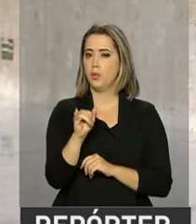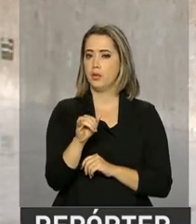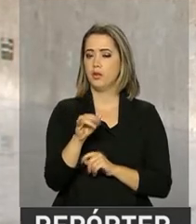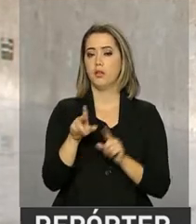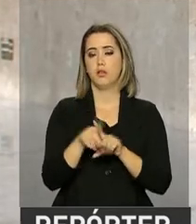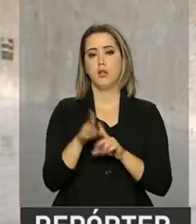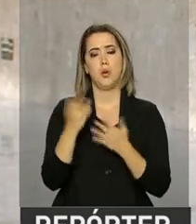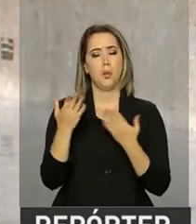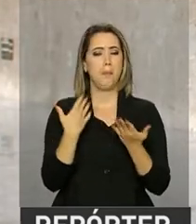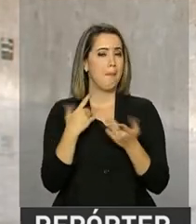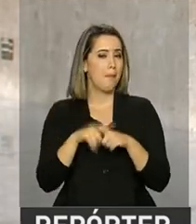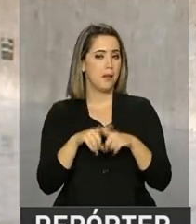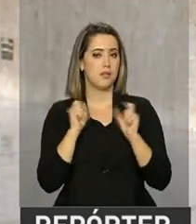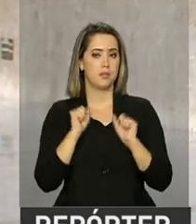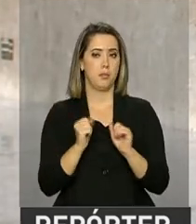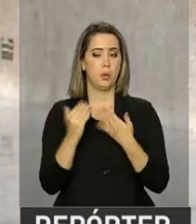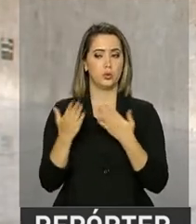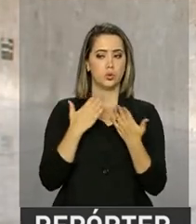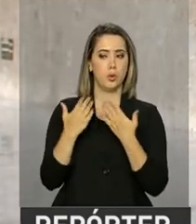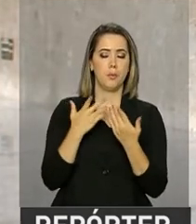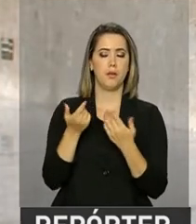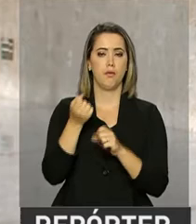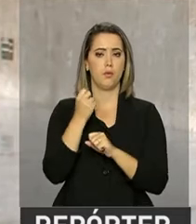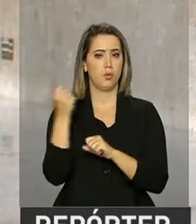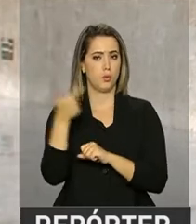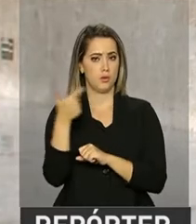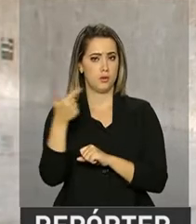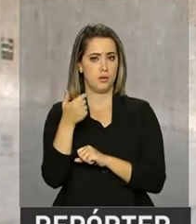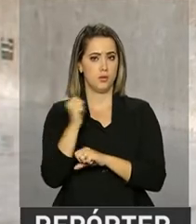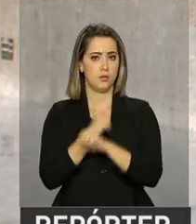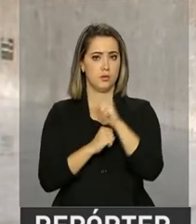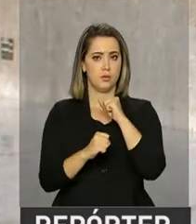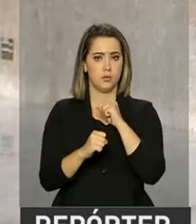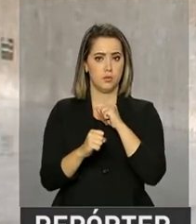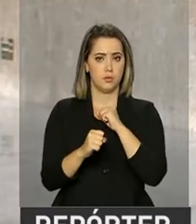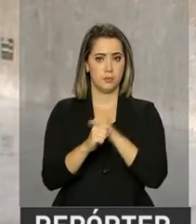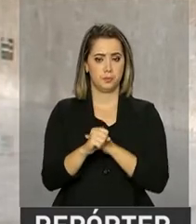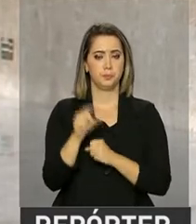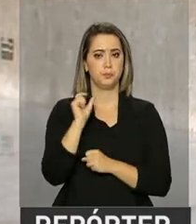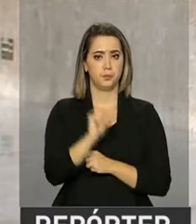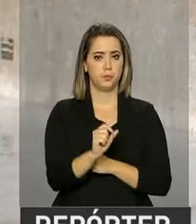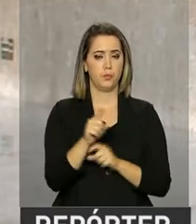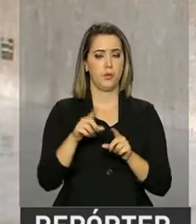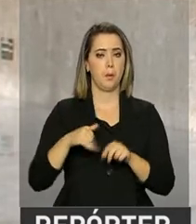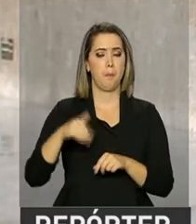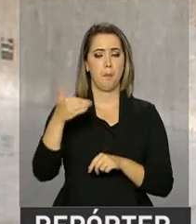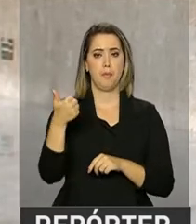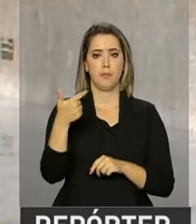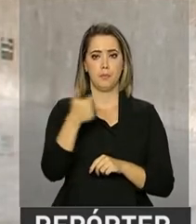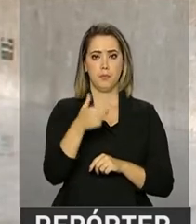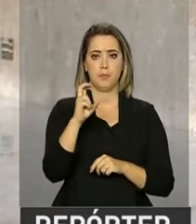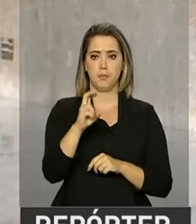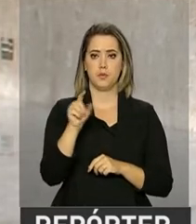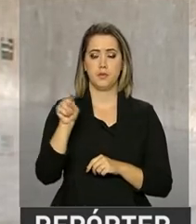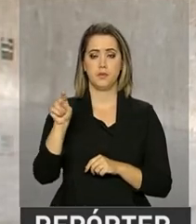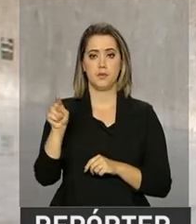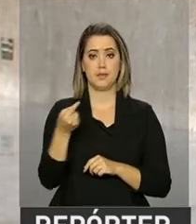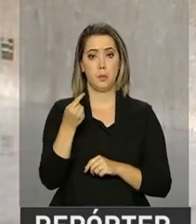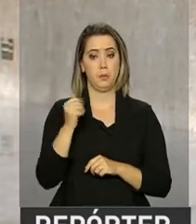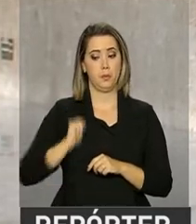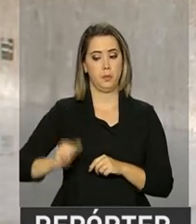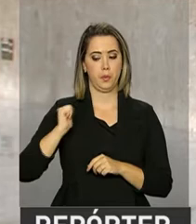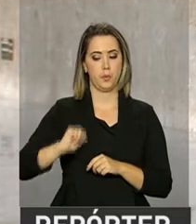ao praticado no segundo semestre do ano passado ou seja pouco mais de 125 mil bolsas